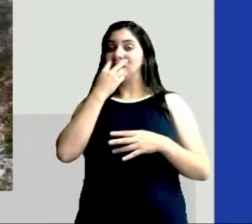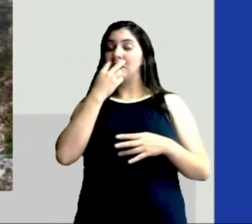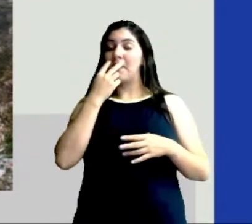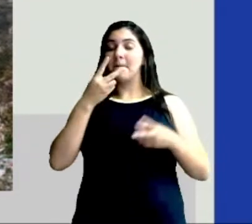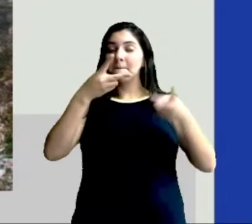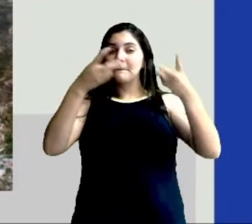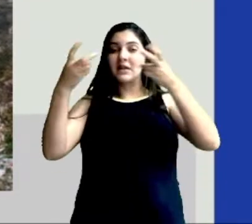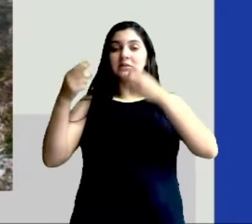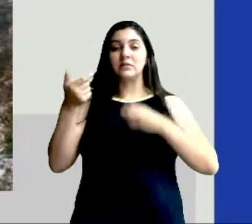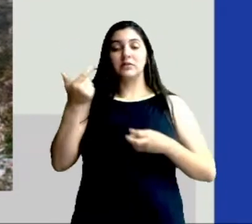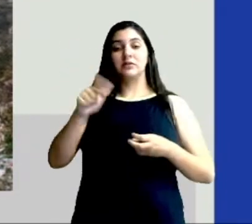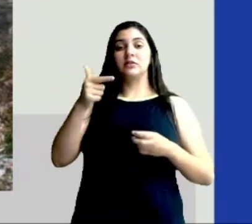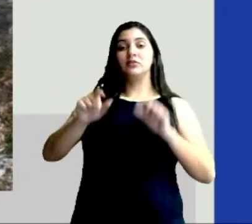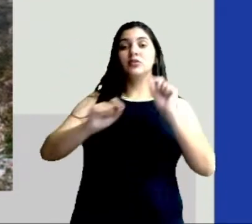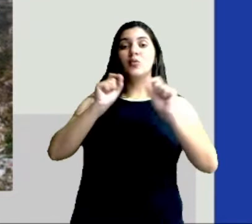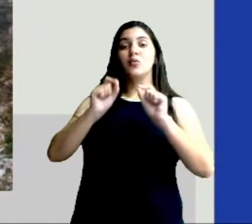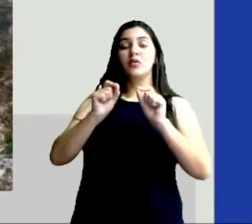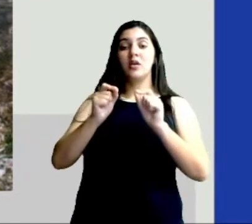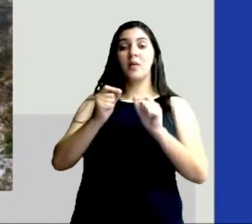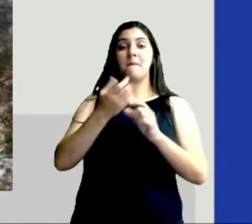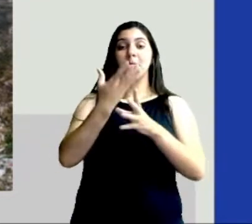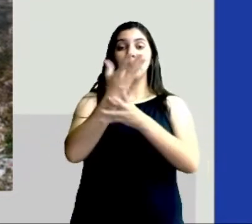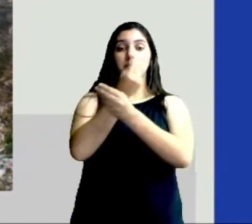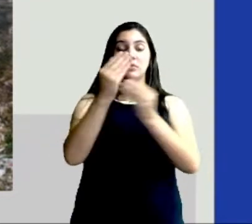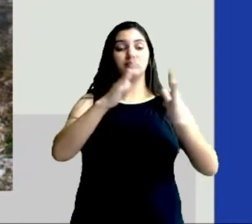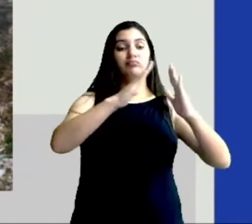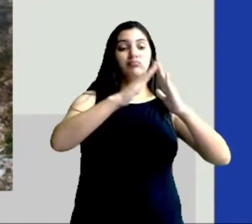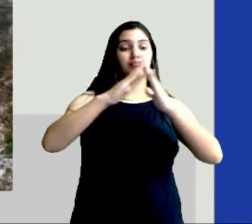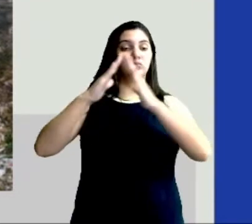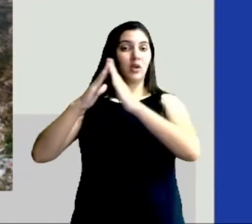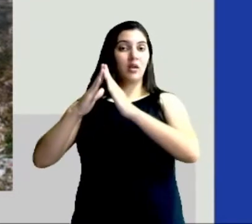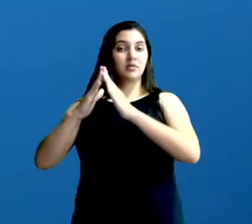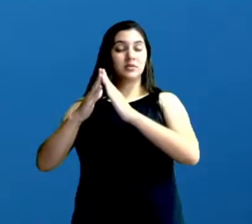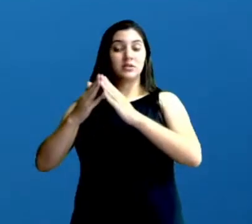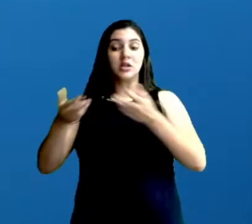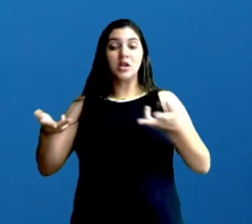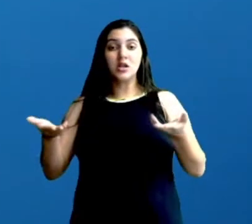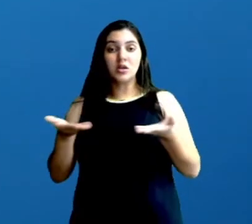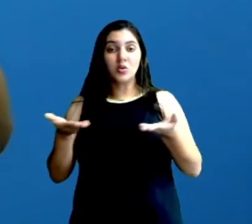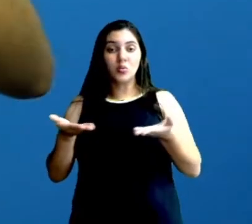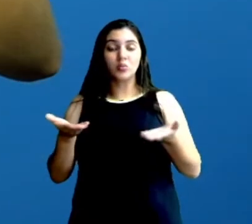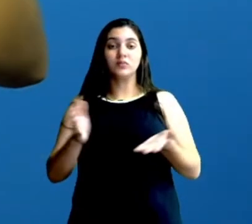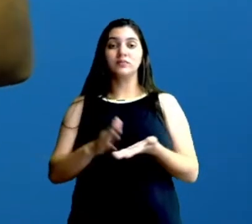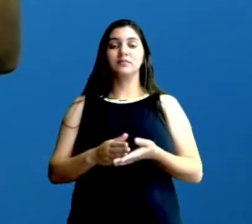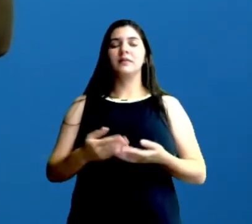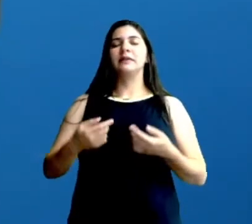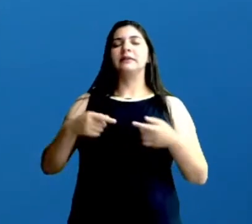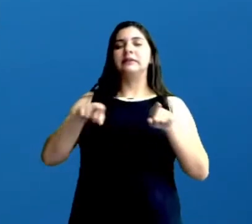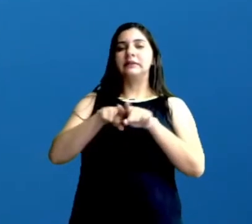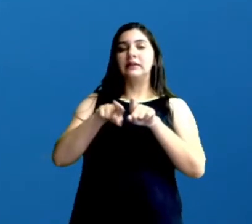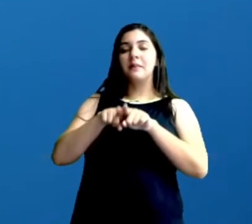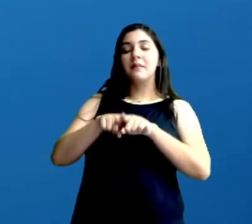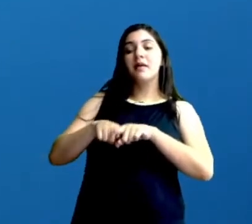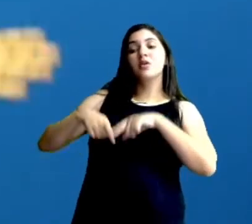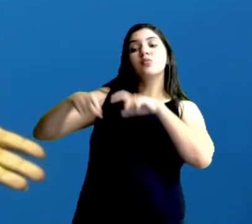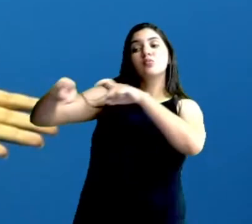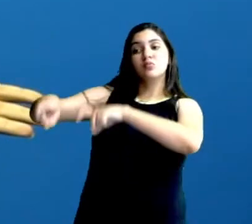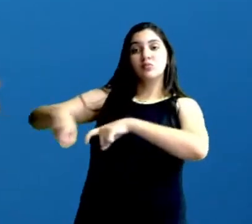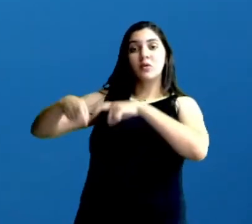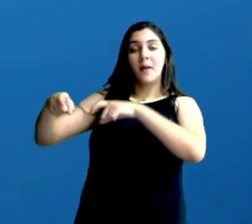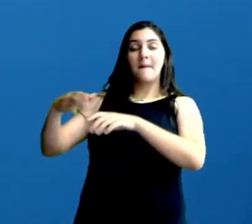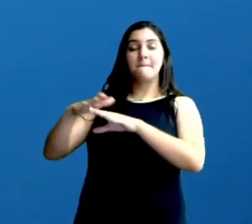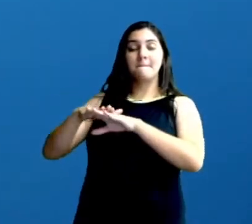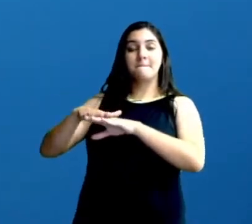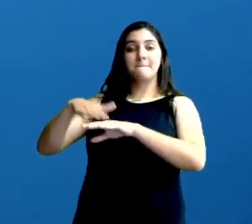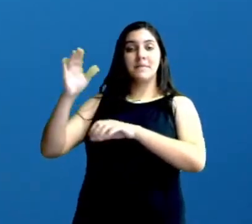número grandioso de casas que nós temos hoje. Vamos perceber que nós tínhamos uma zona rural muito mais ampliada do que